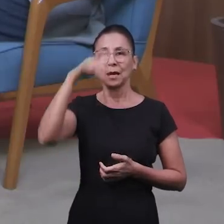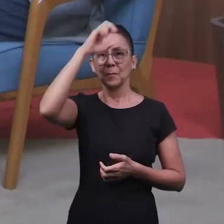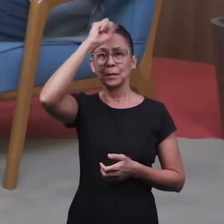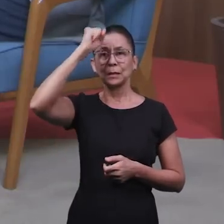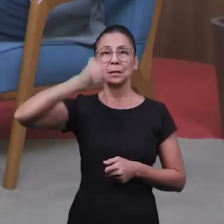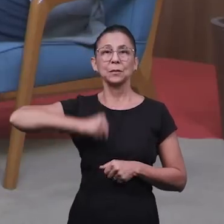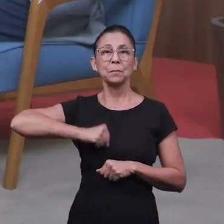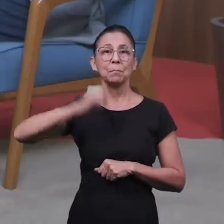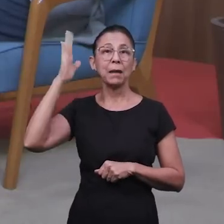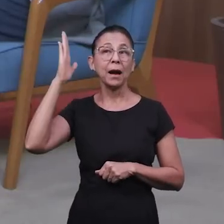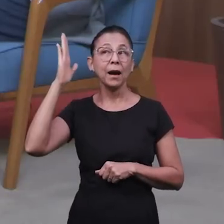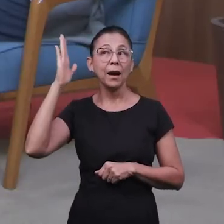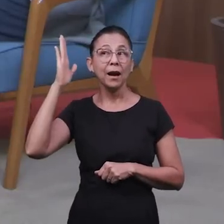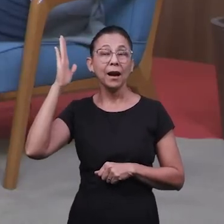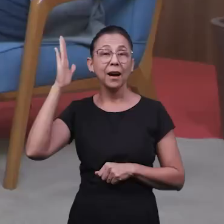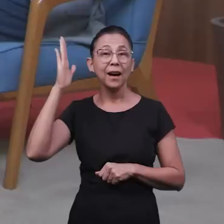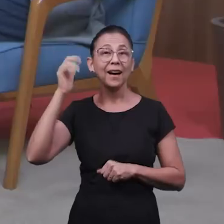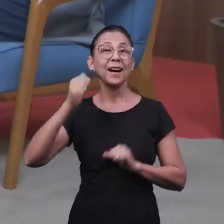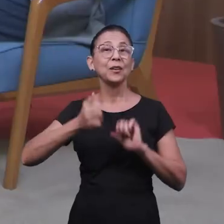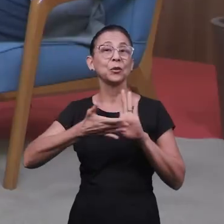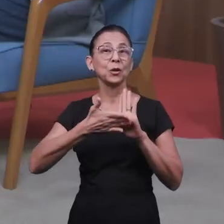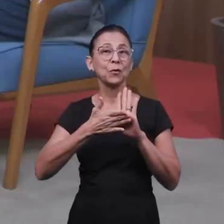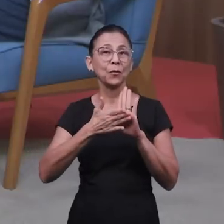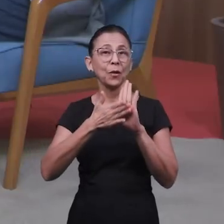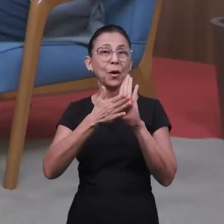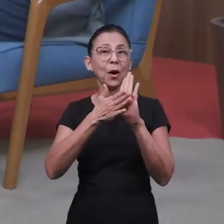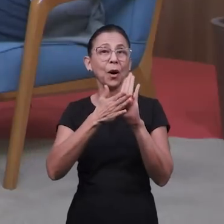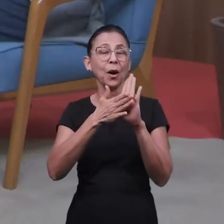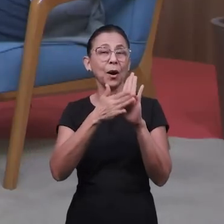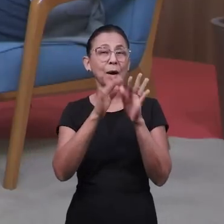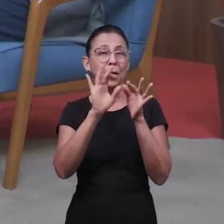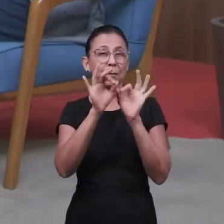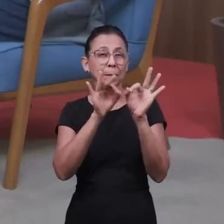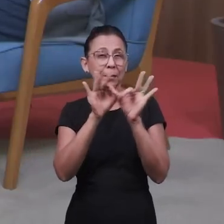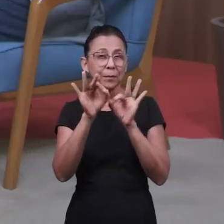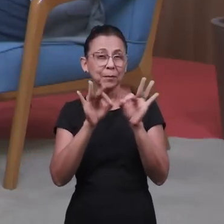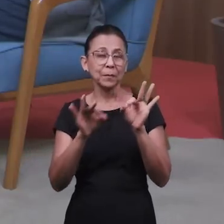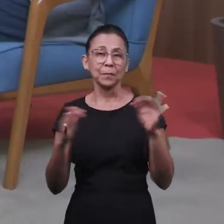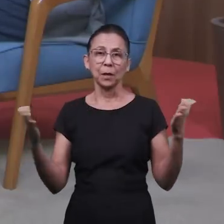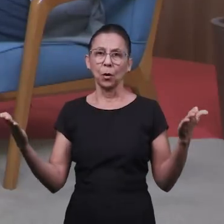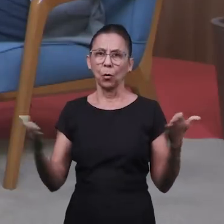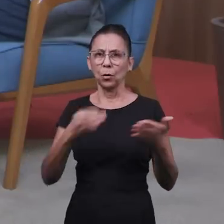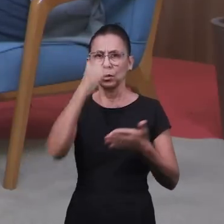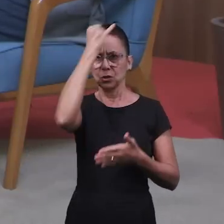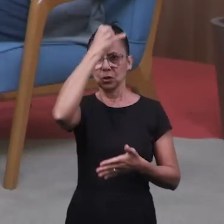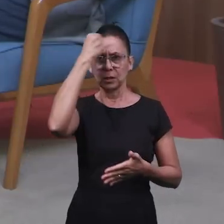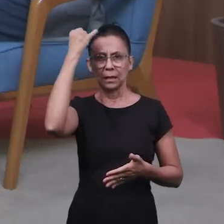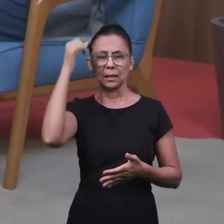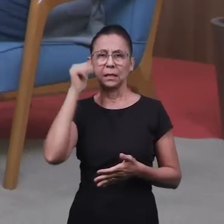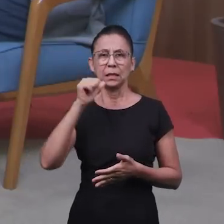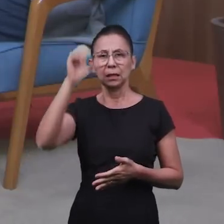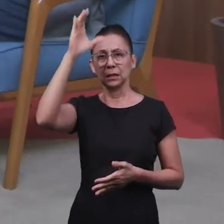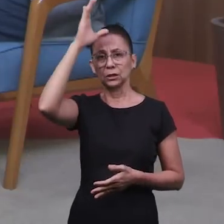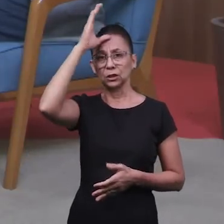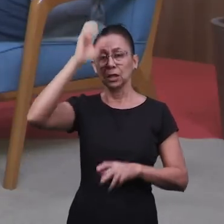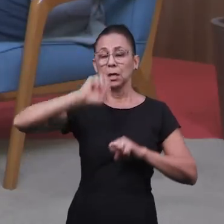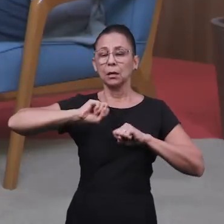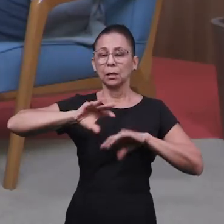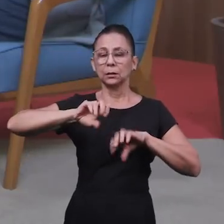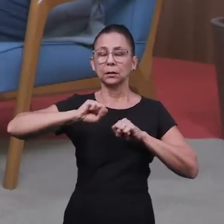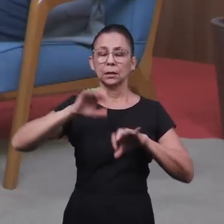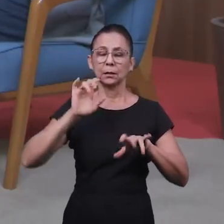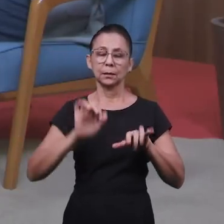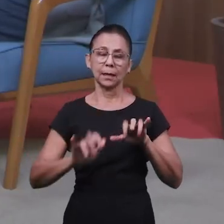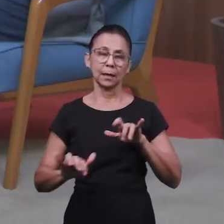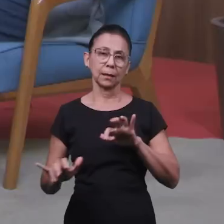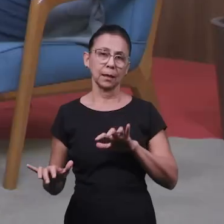mais e nos aperfeiçoando no louvor. E hoje a tia Janaína vai trabalhar com o teclado e vai ensinar a introdução do louvor